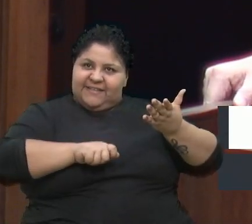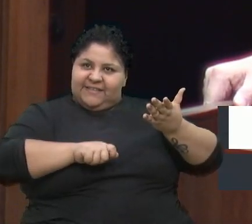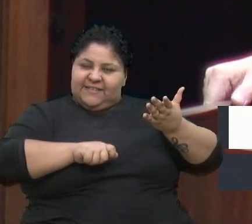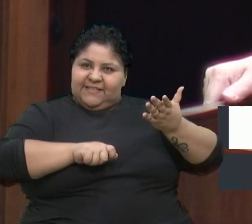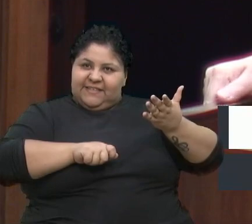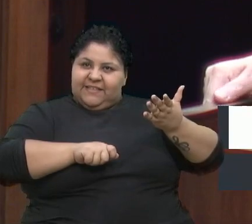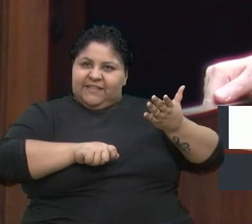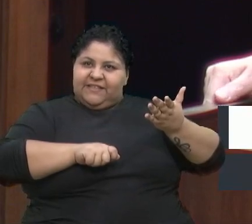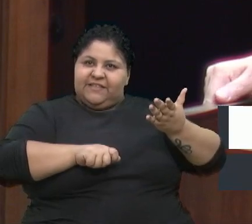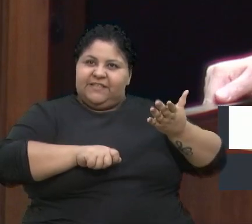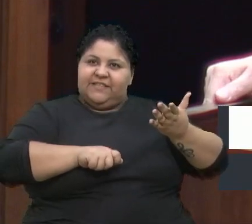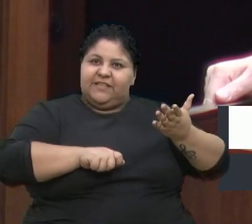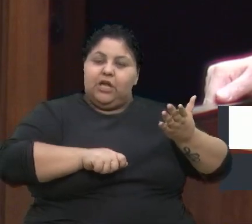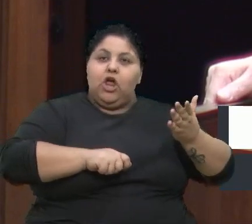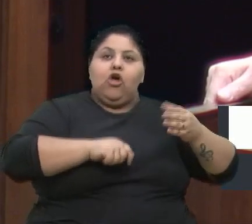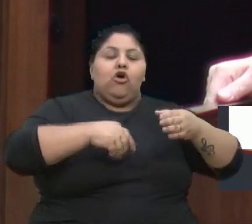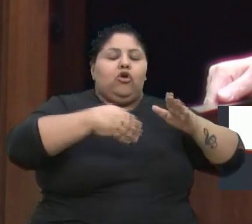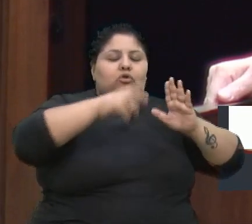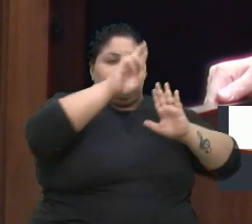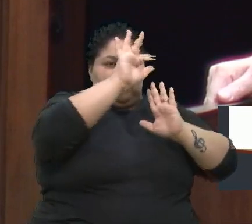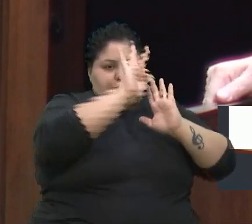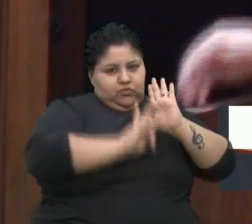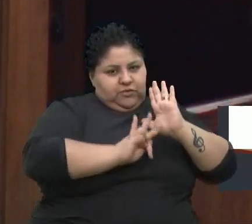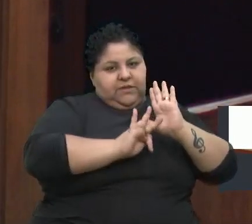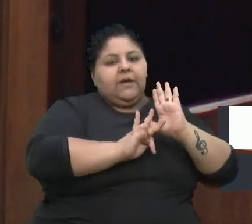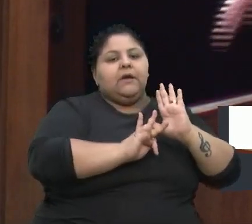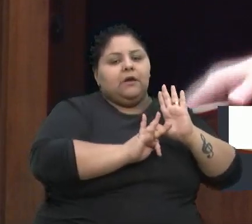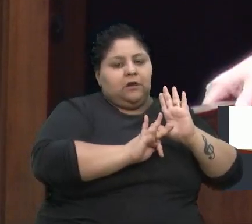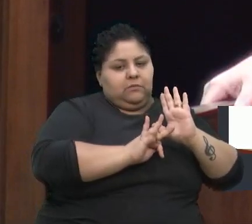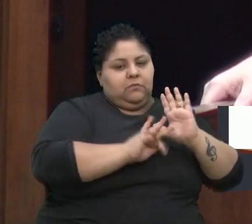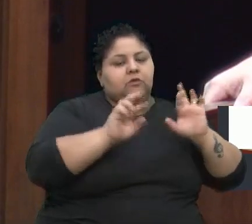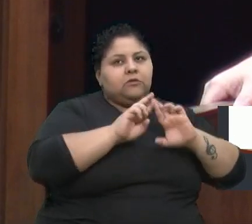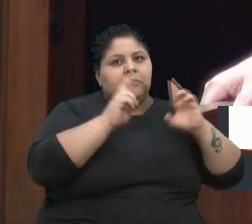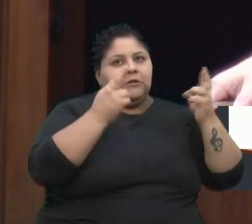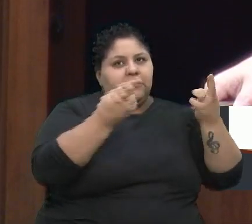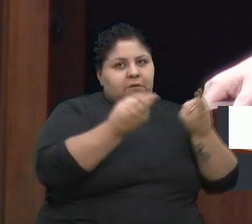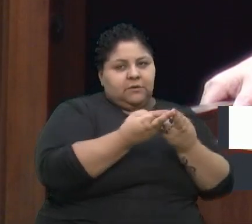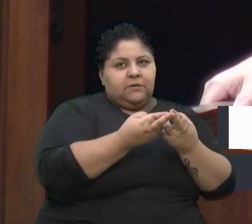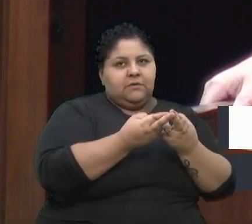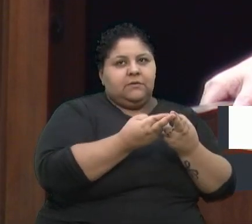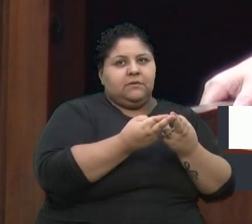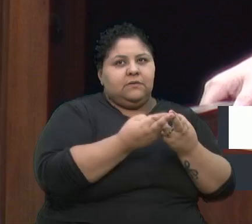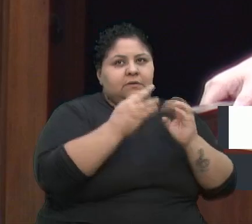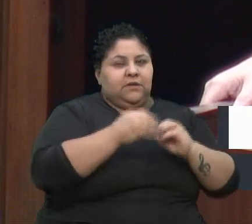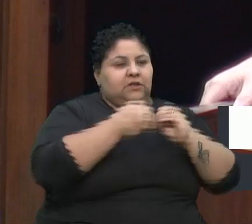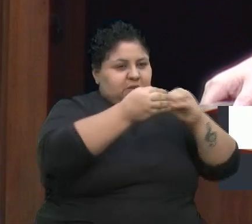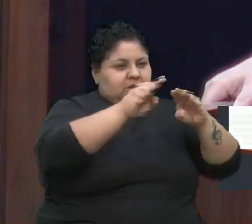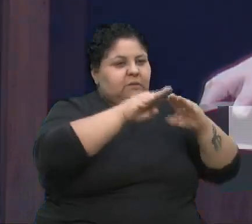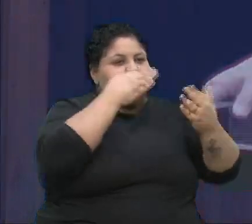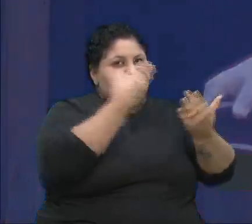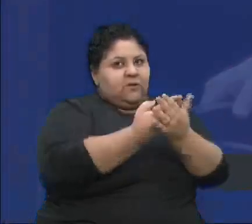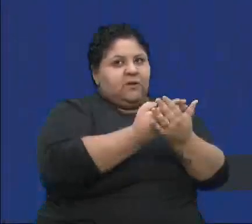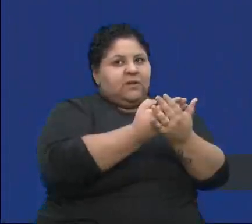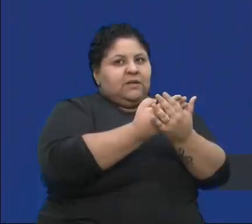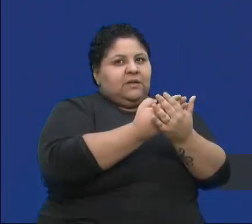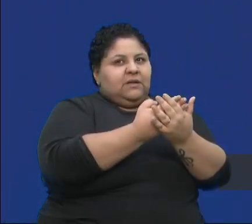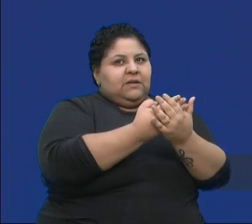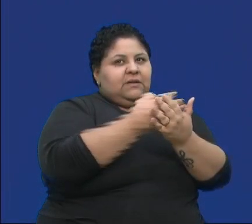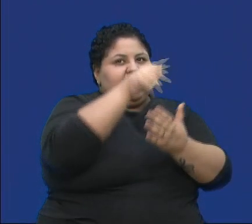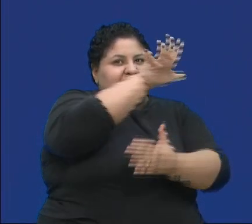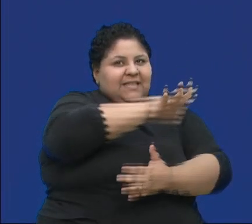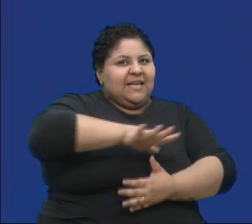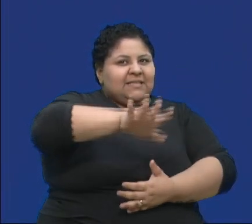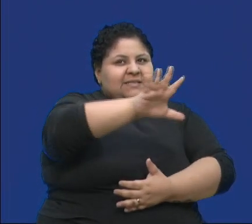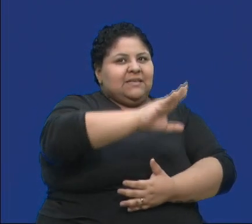cessão, tanto para a Escola Nação Verde e Branco, ali está o amigo Graxa ali junto, né? E aqui vai um abraço também para a Rosaura,